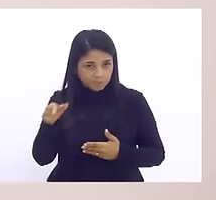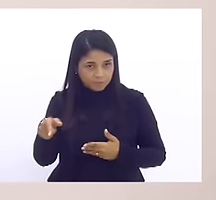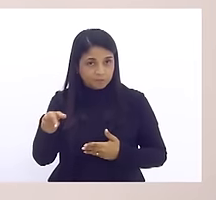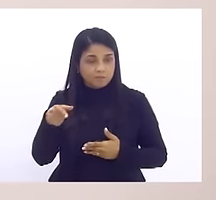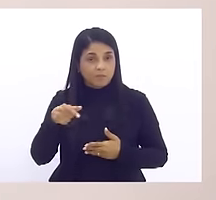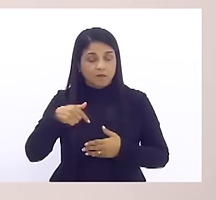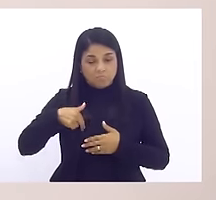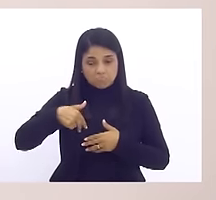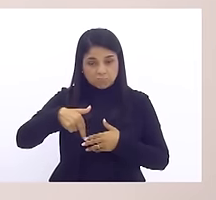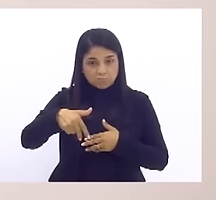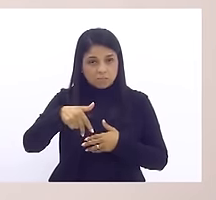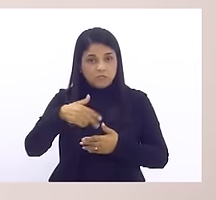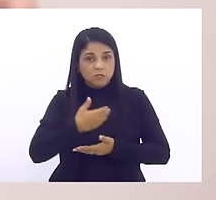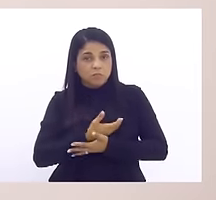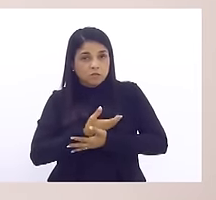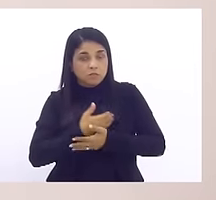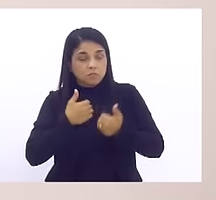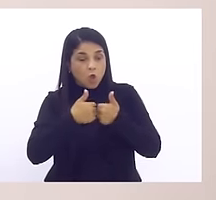na rua